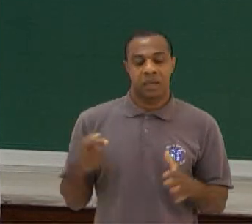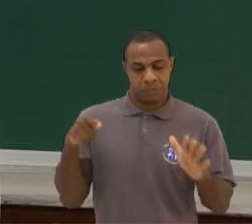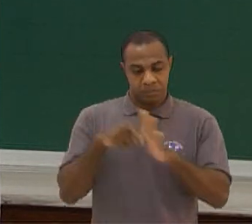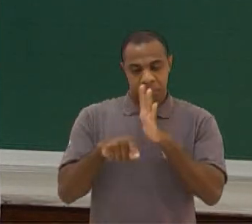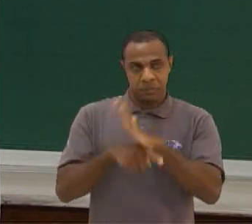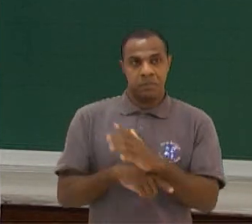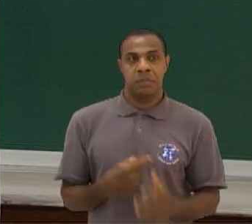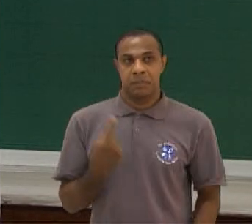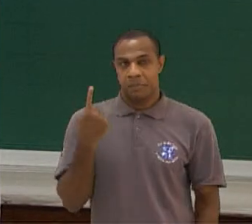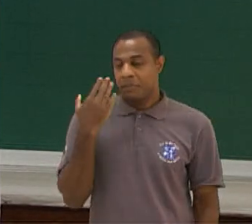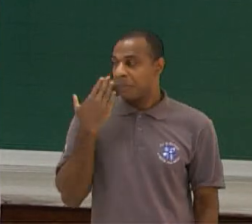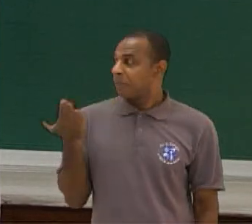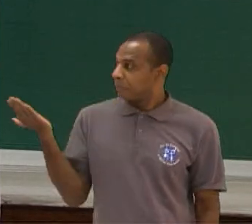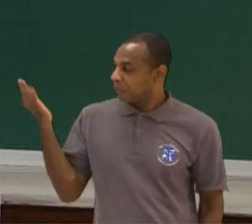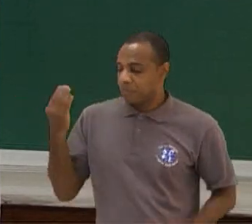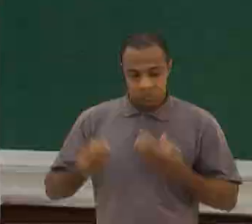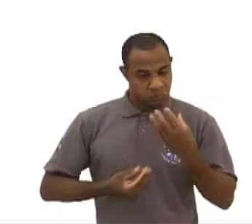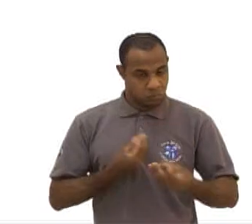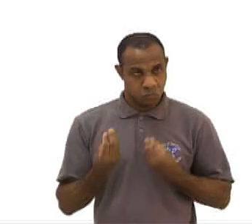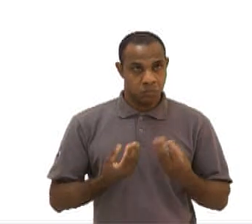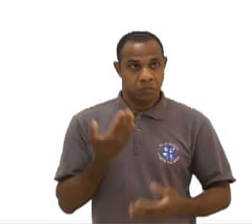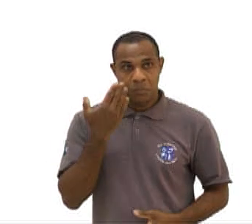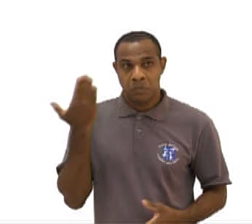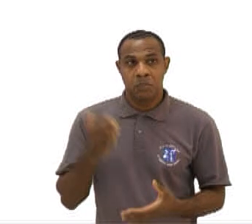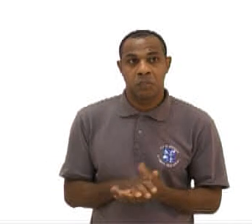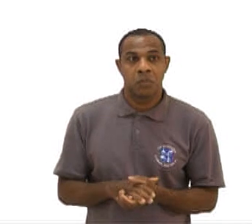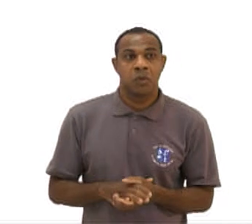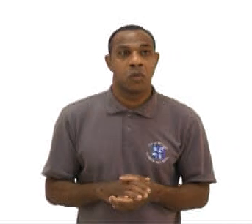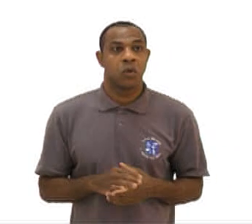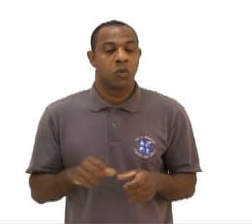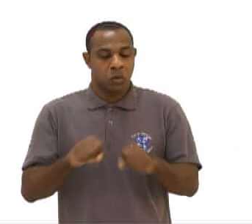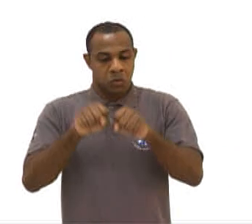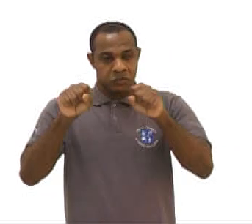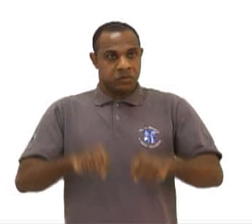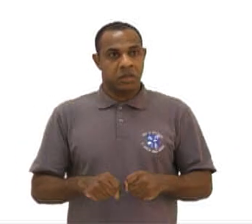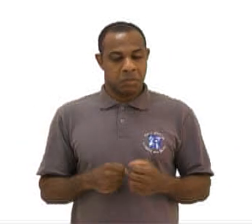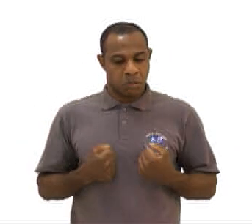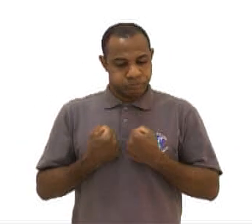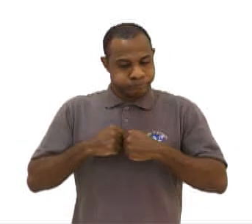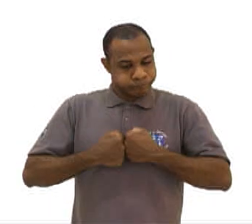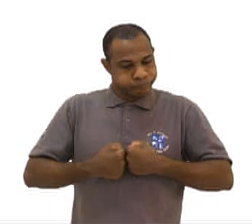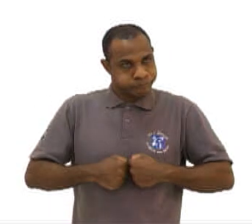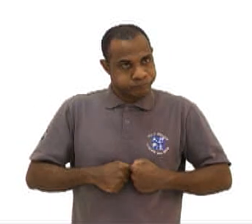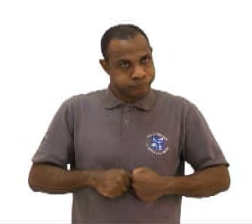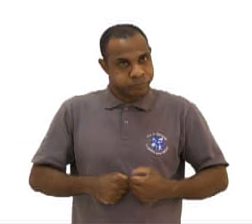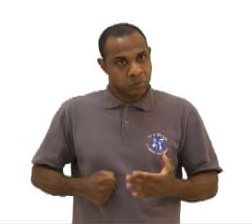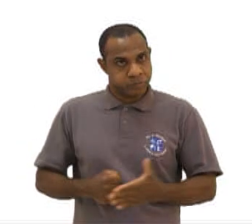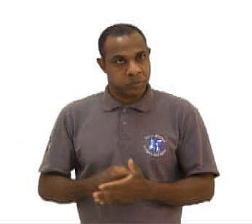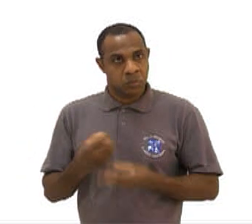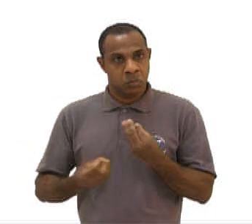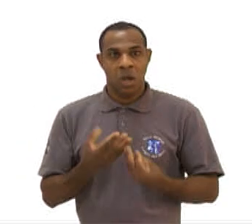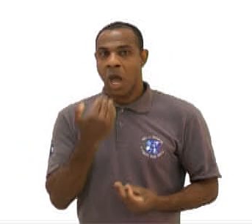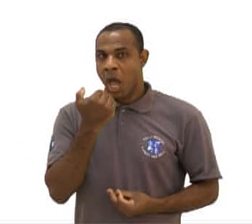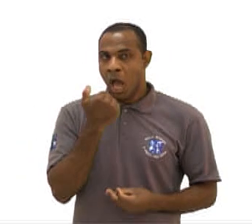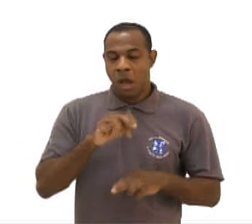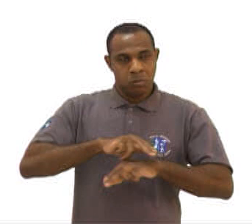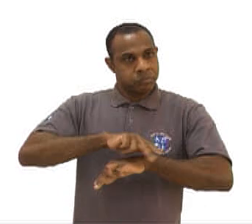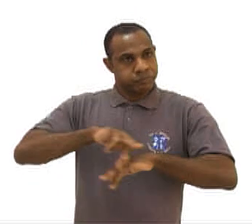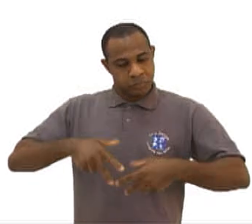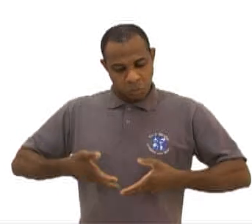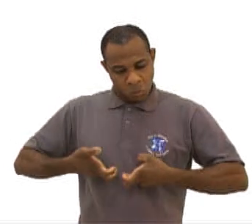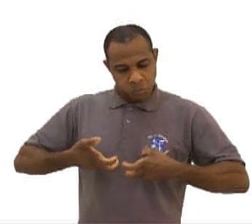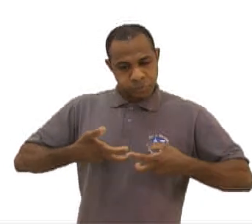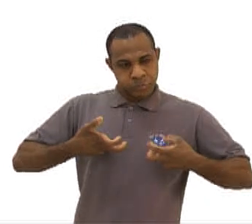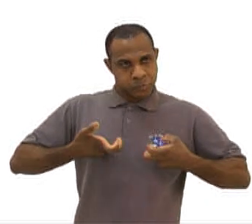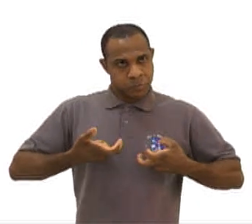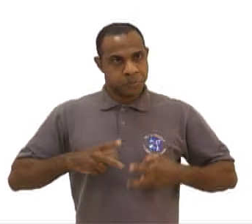nosso primeiro quiz. Vamos lá, vamos respondê-lo. O sistema digestório tem como funções básicas a ingestão e a digestão dos alimentos, a absorção dos